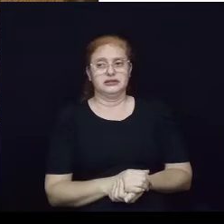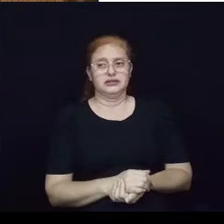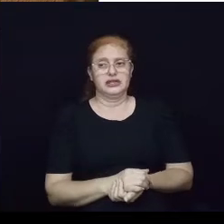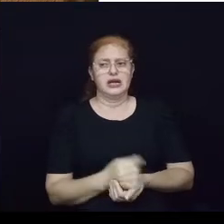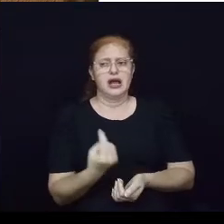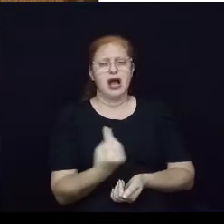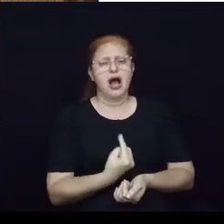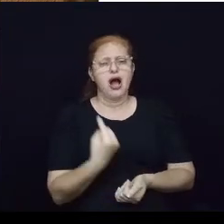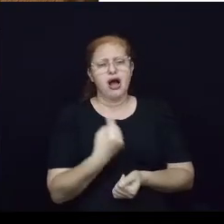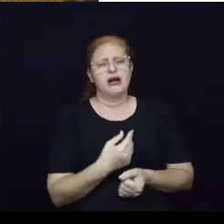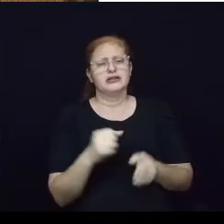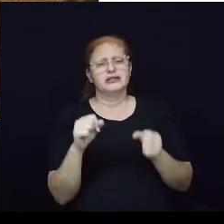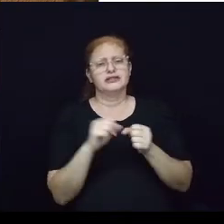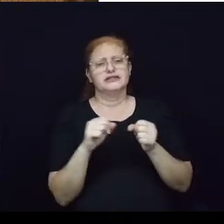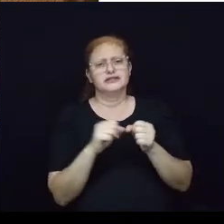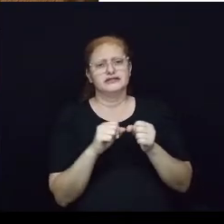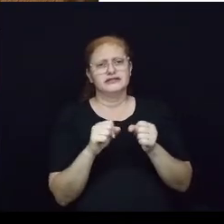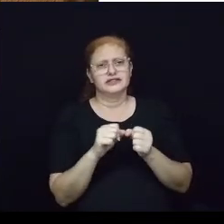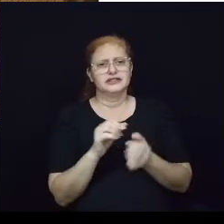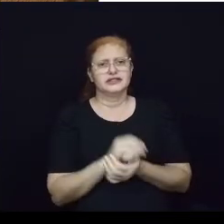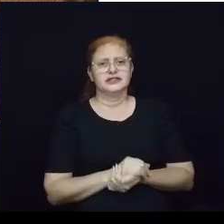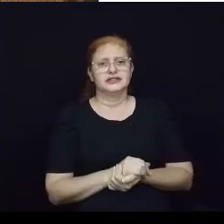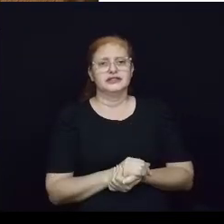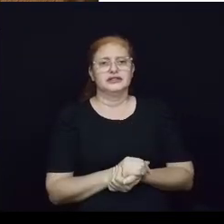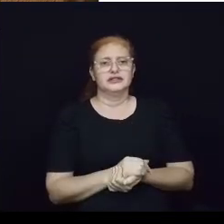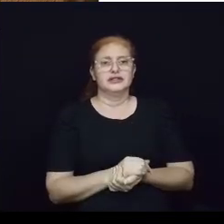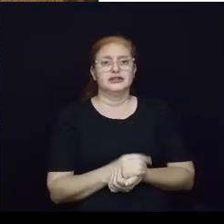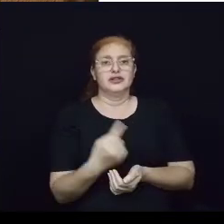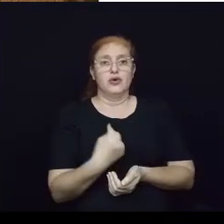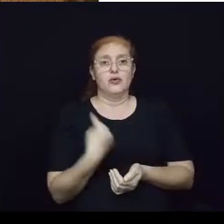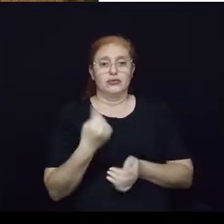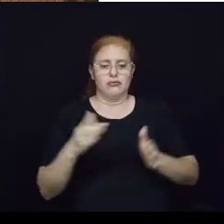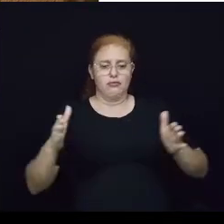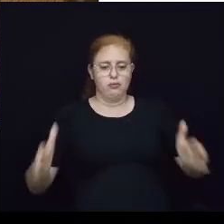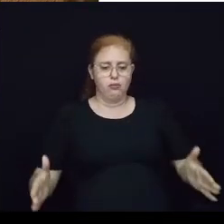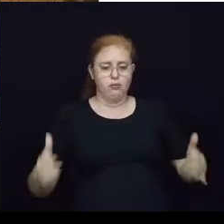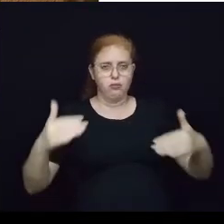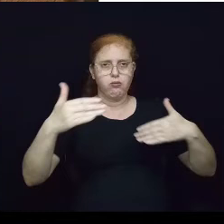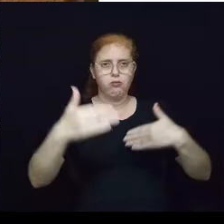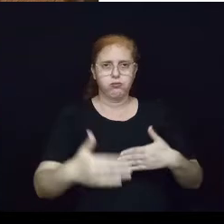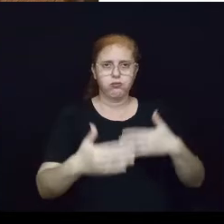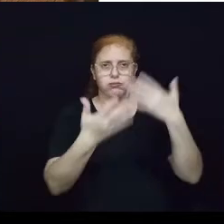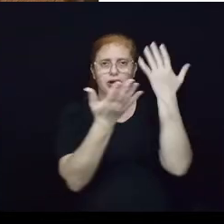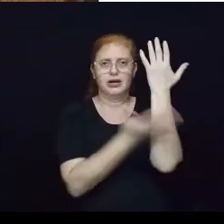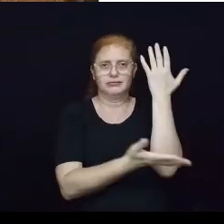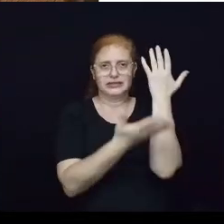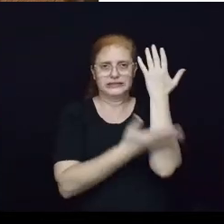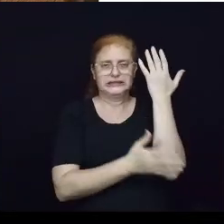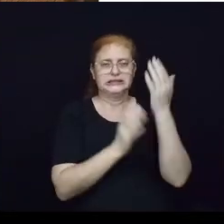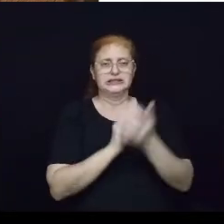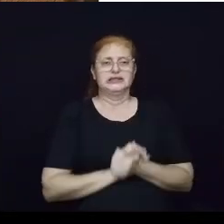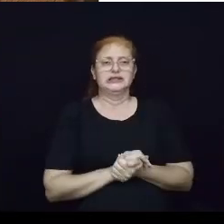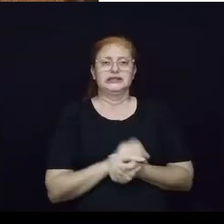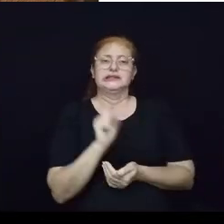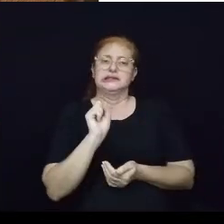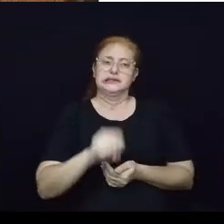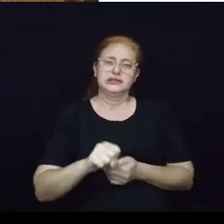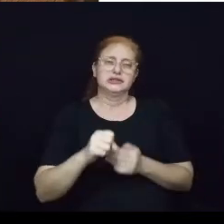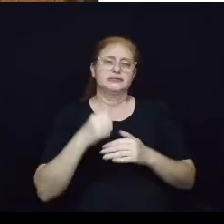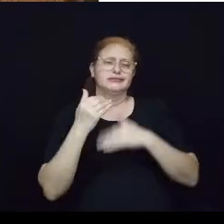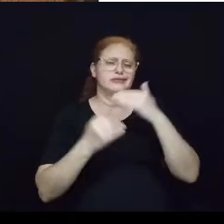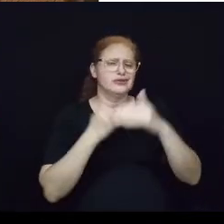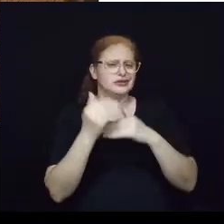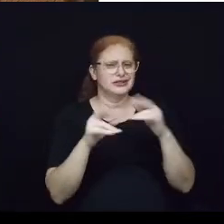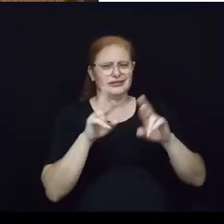a única que é feita a partir de um único bloco de madeira. Sim. Então o